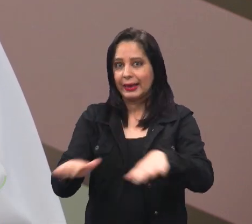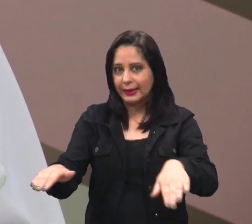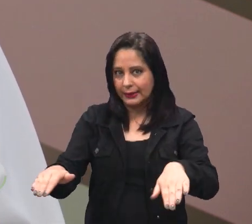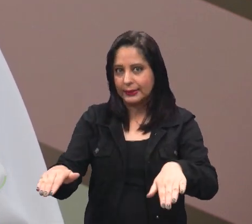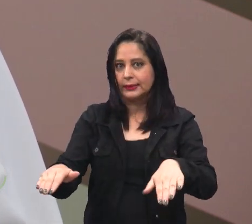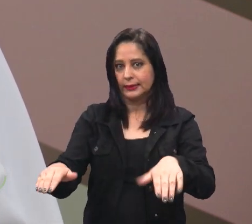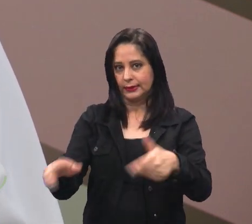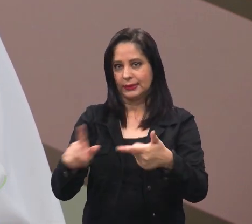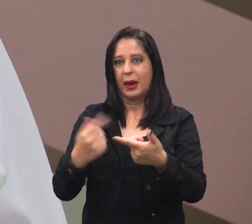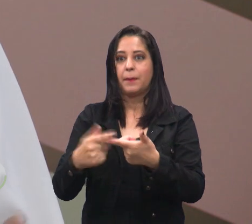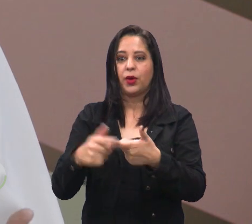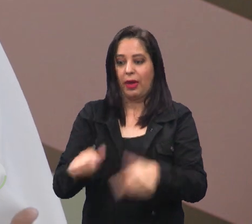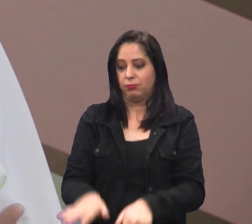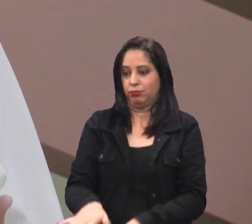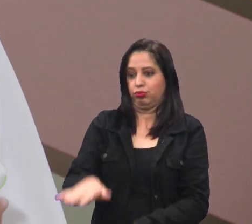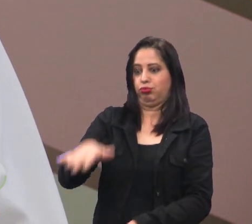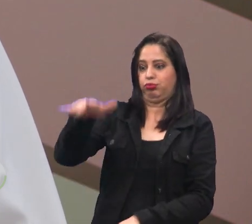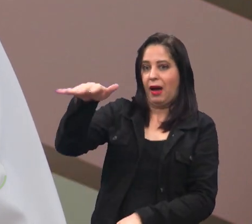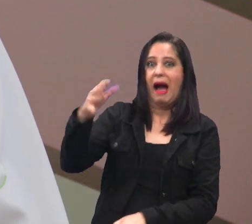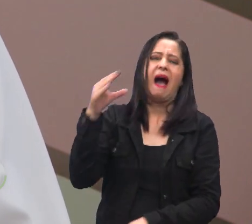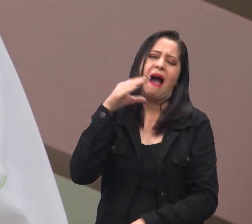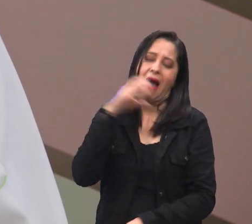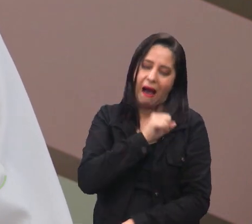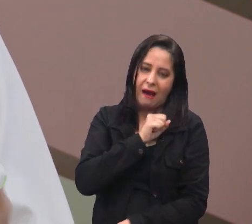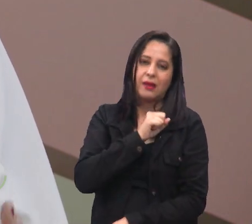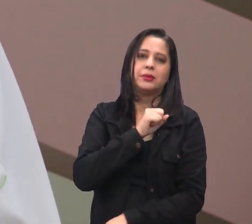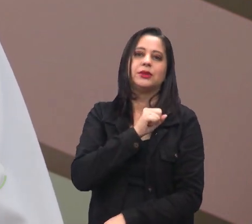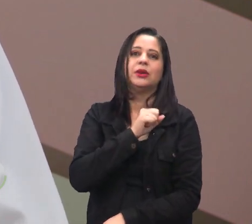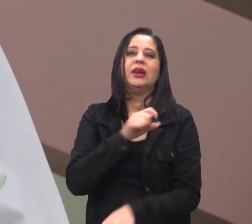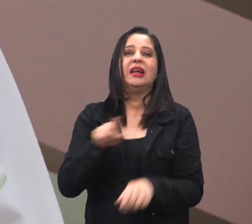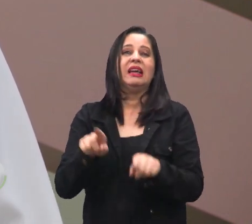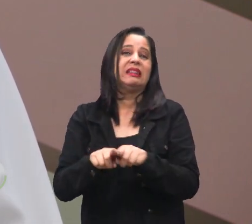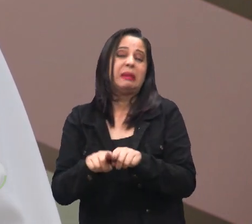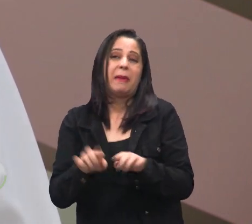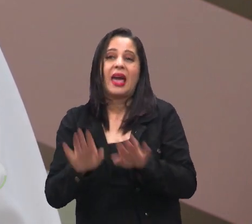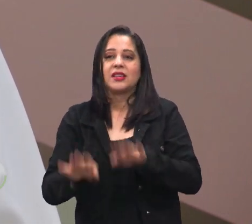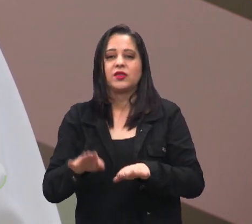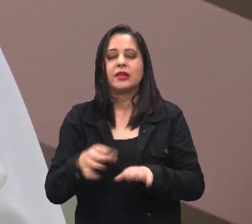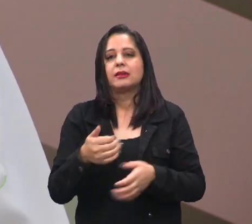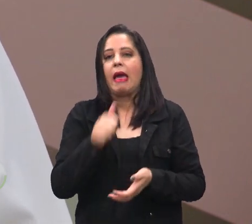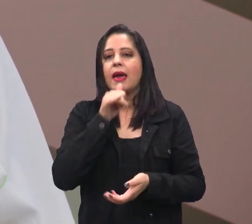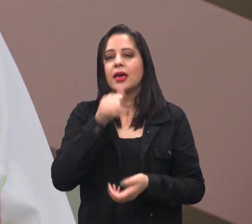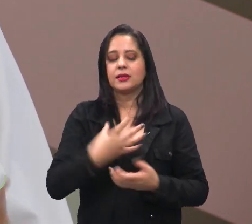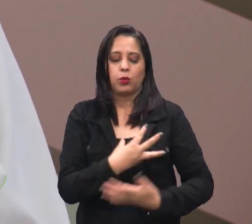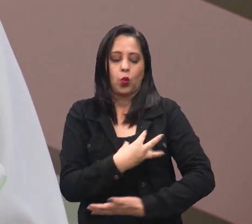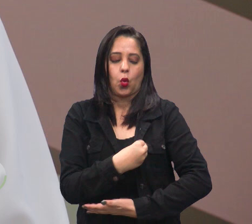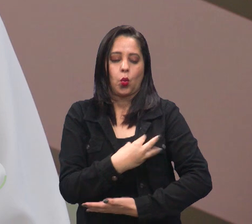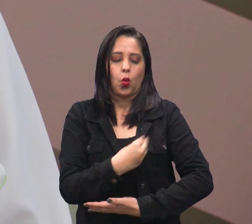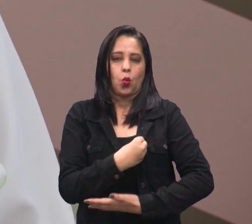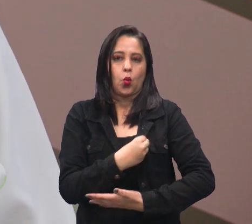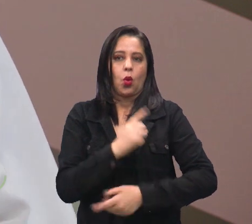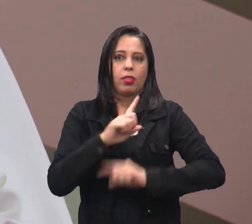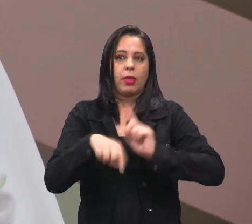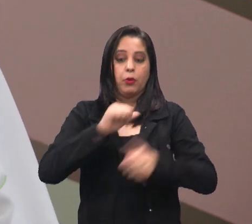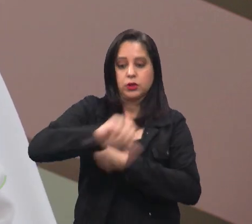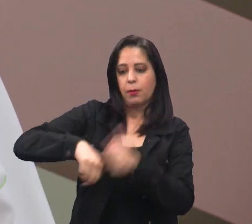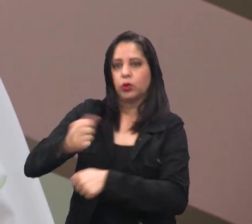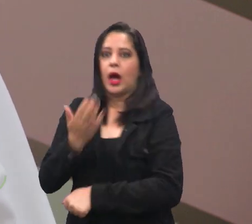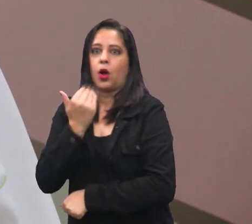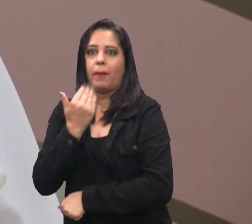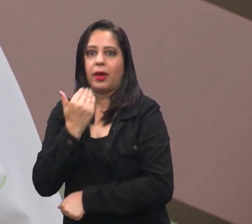conta do crescimento rápido, muitas vezes da passagem de uma alimentação de leite para uma alimentação de sal, os adolescentes,